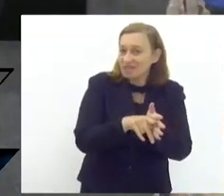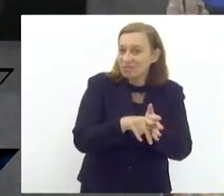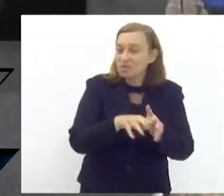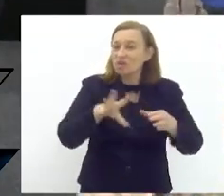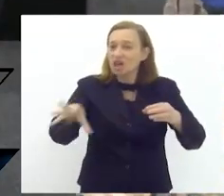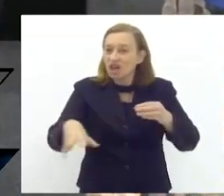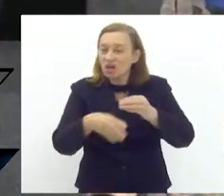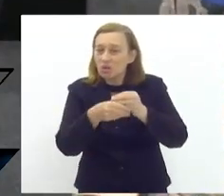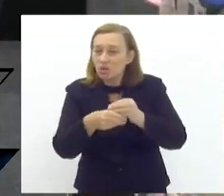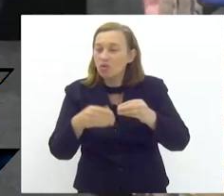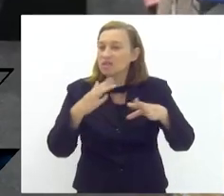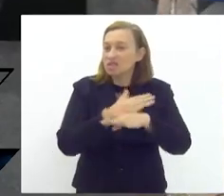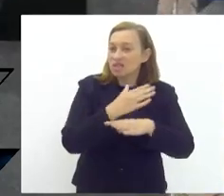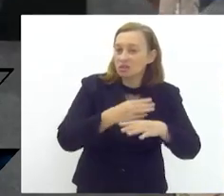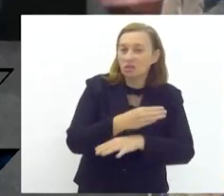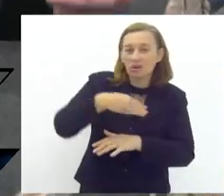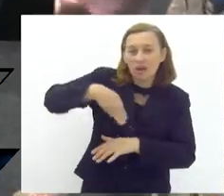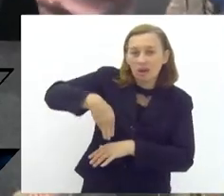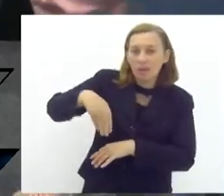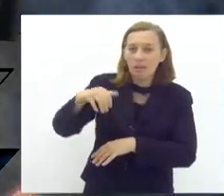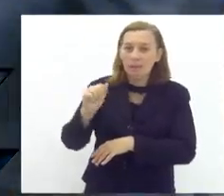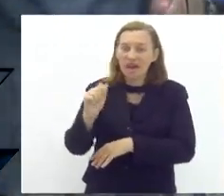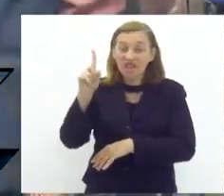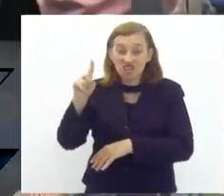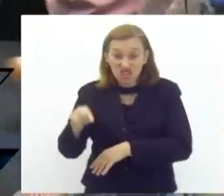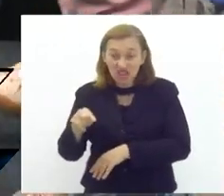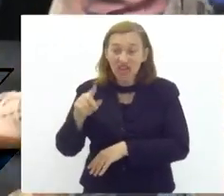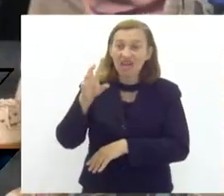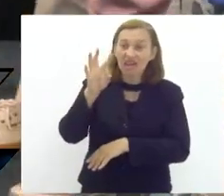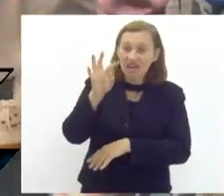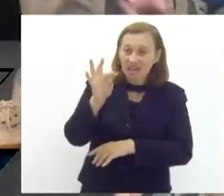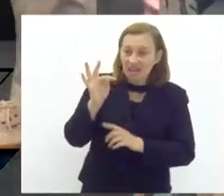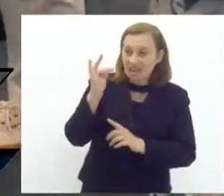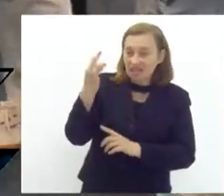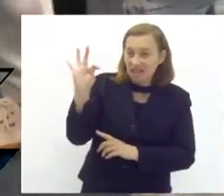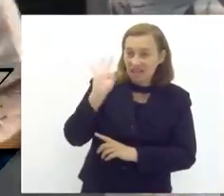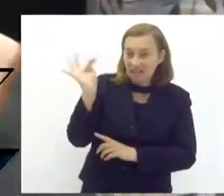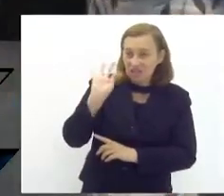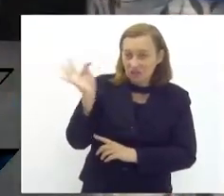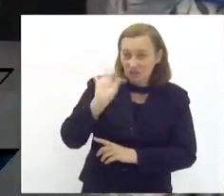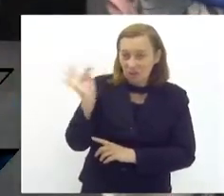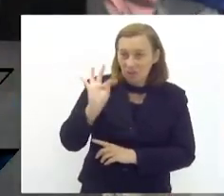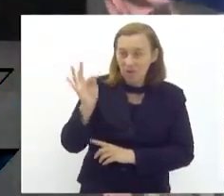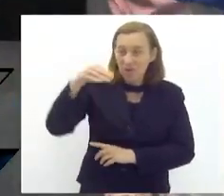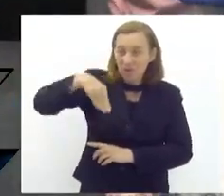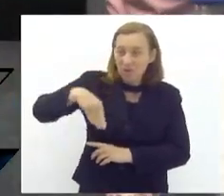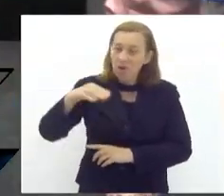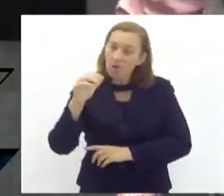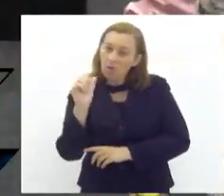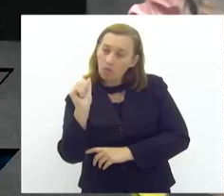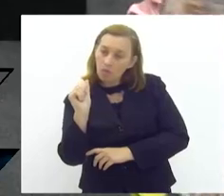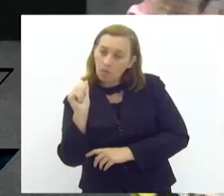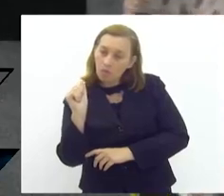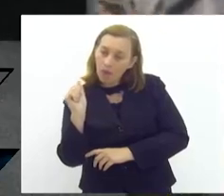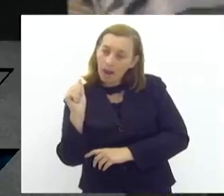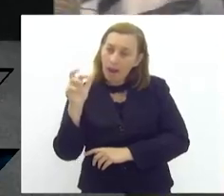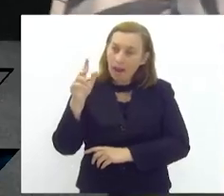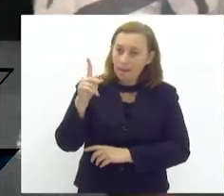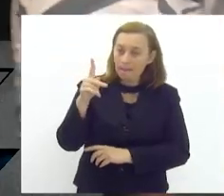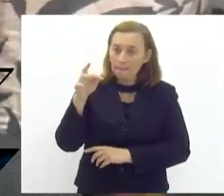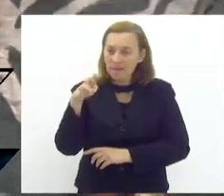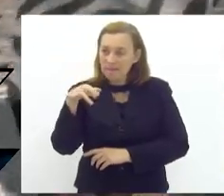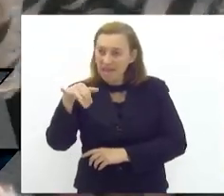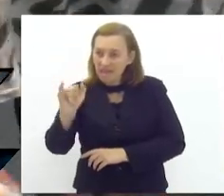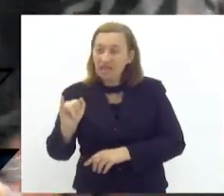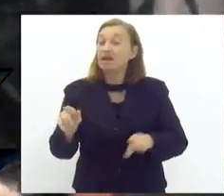cidades como Magé Teresópolis Guapimirim E tantas outras da Região Serrana e Centro Sul Fluminense e também Vai